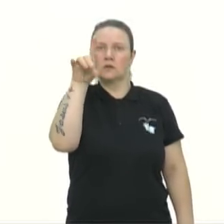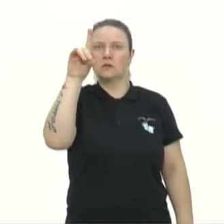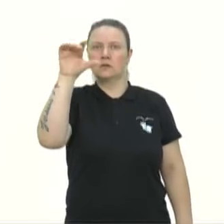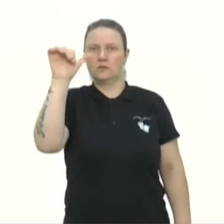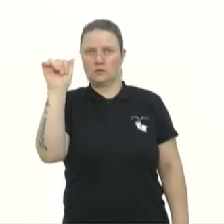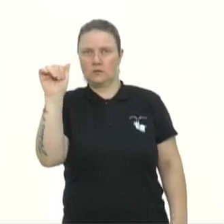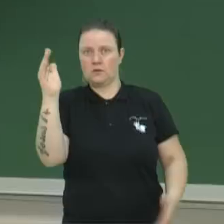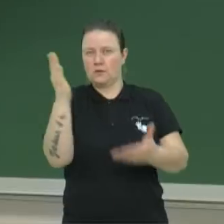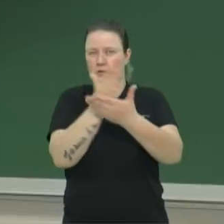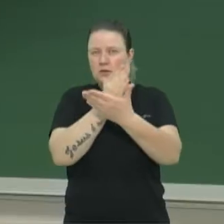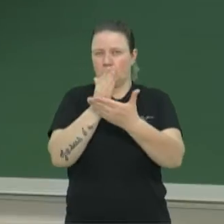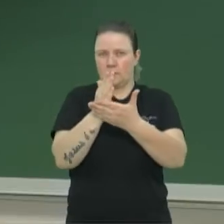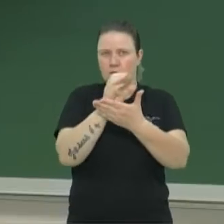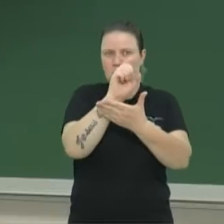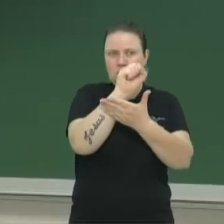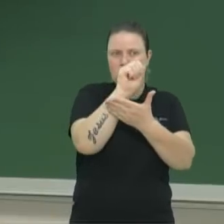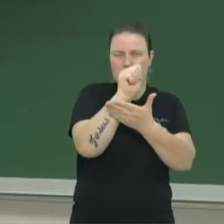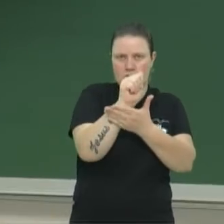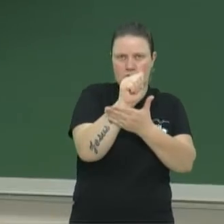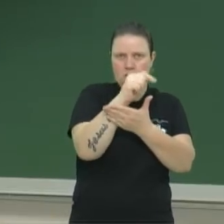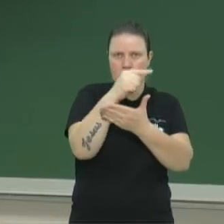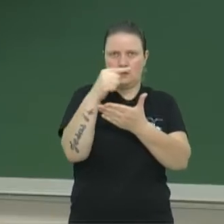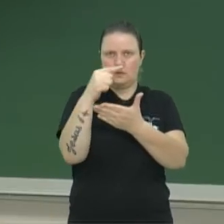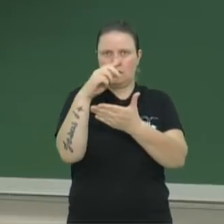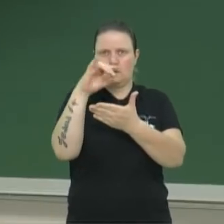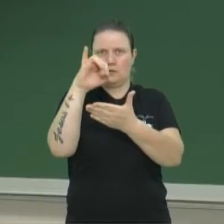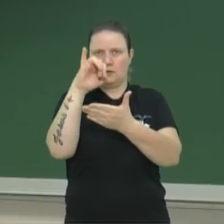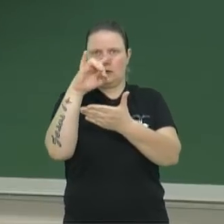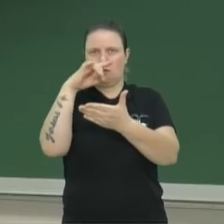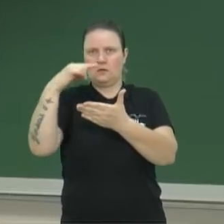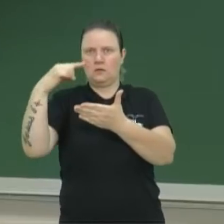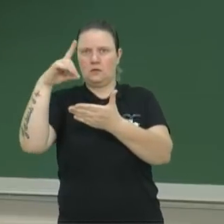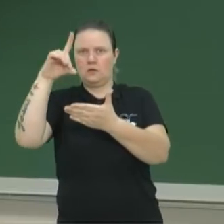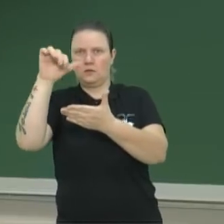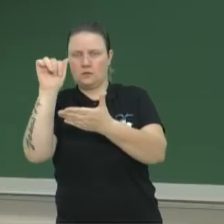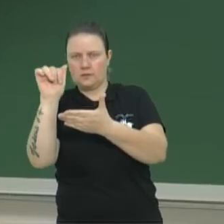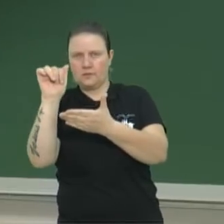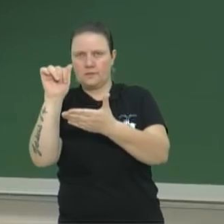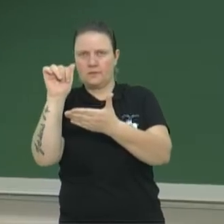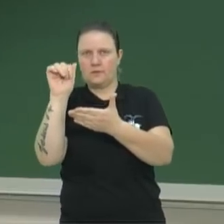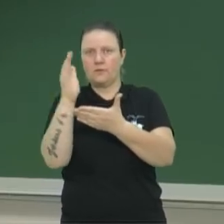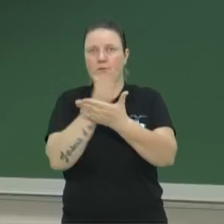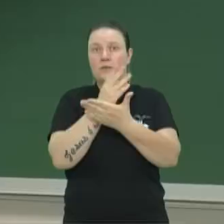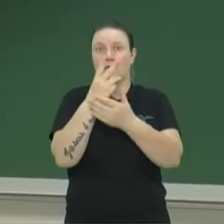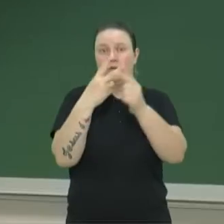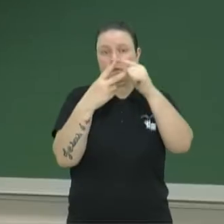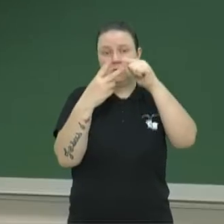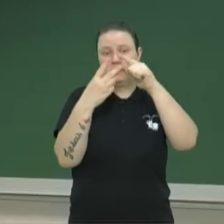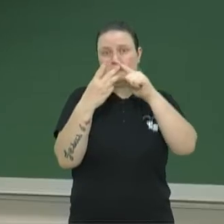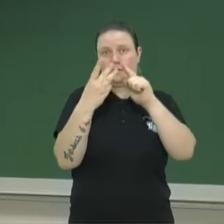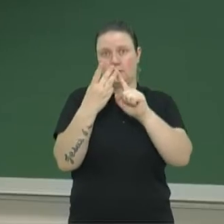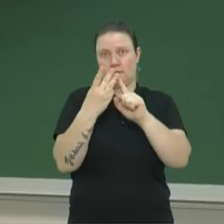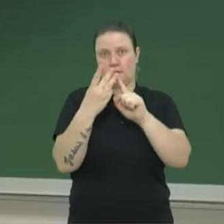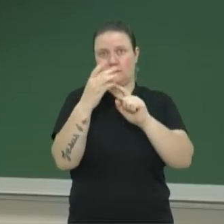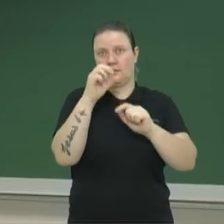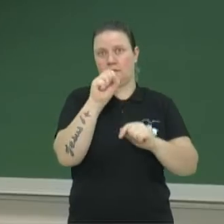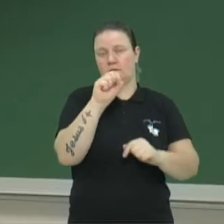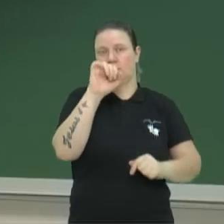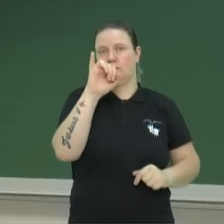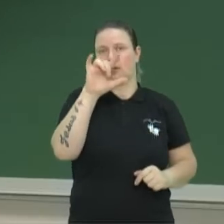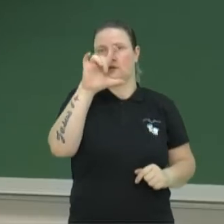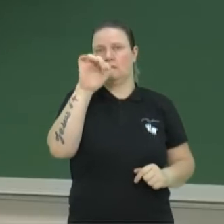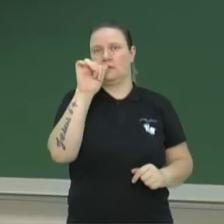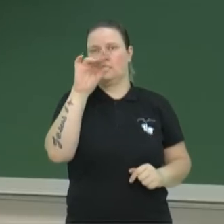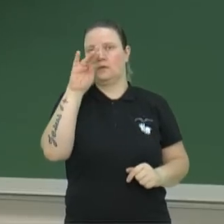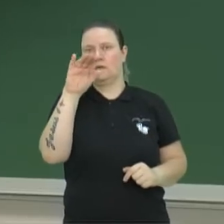separação silábica aqui, ó. Sa, i, dá. Então, foi dividido em três sílabas. E